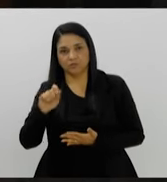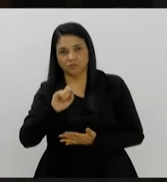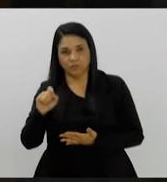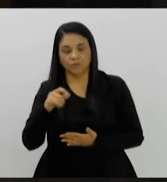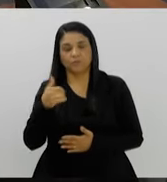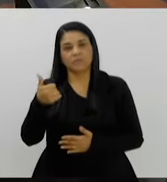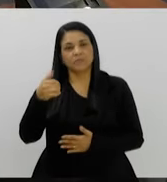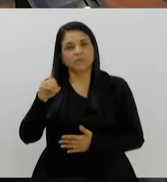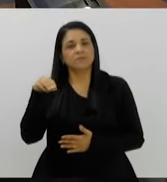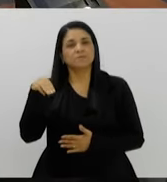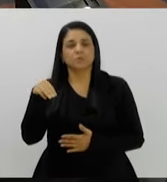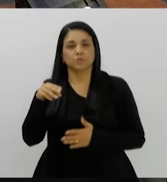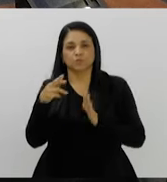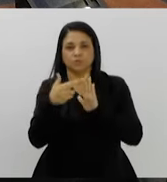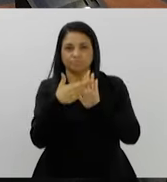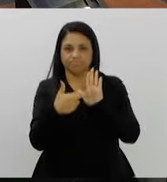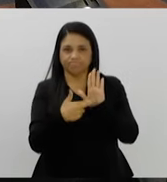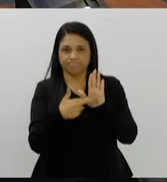regimental